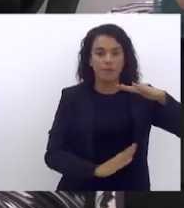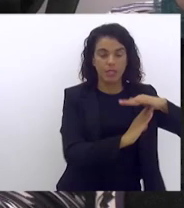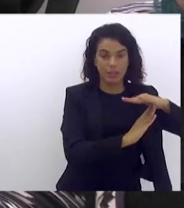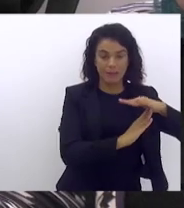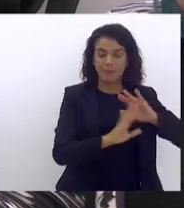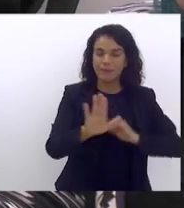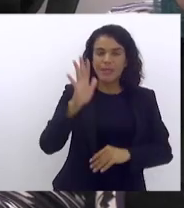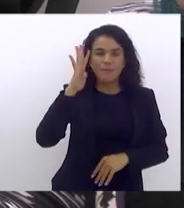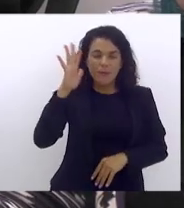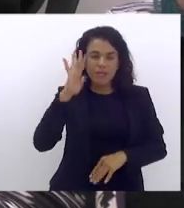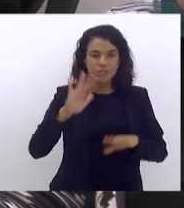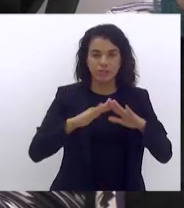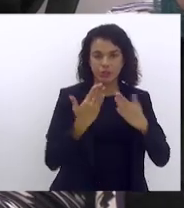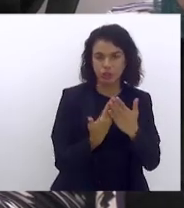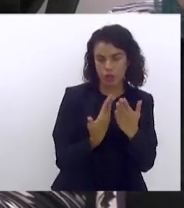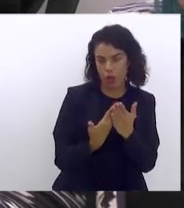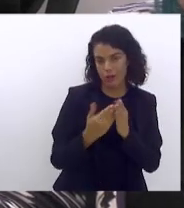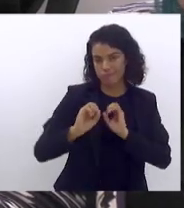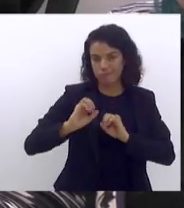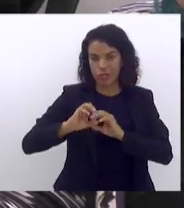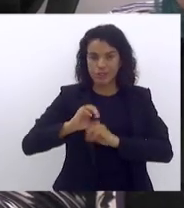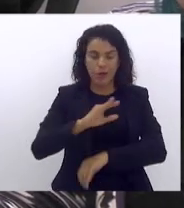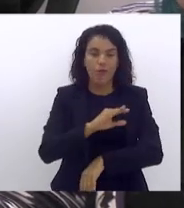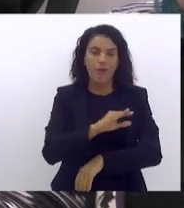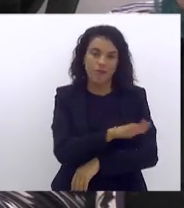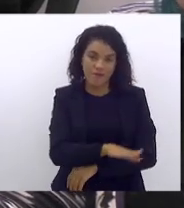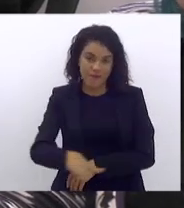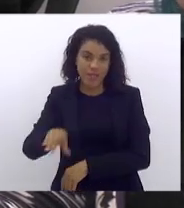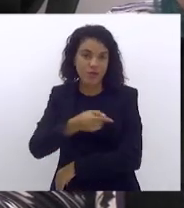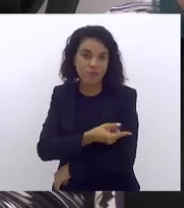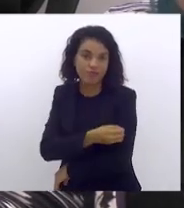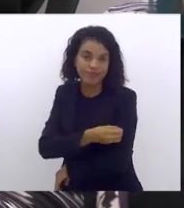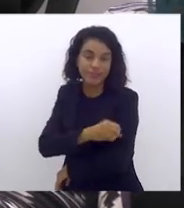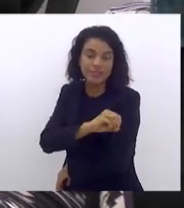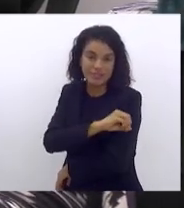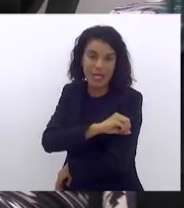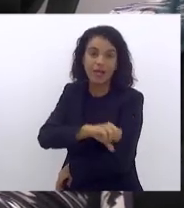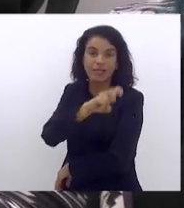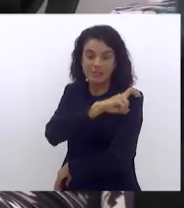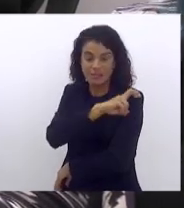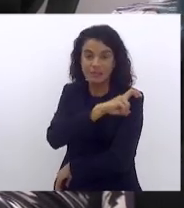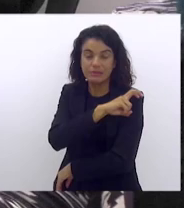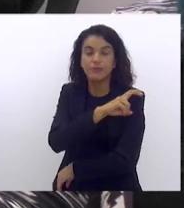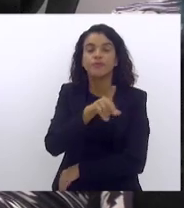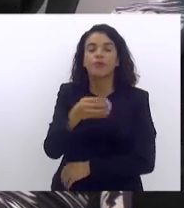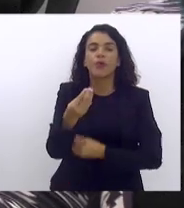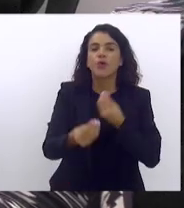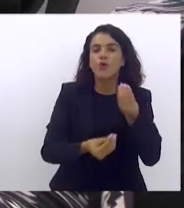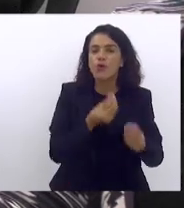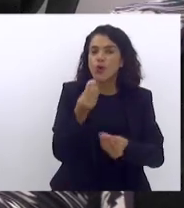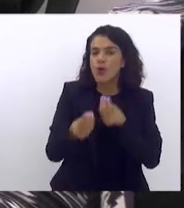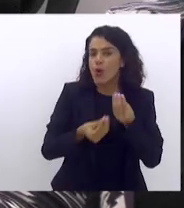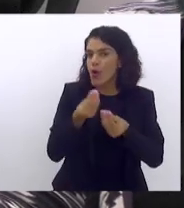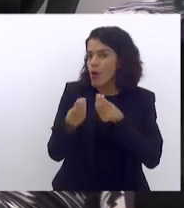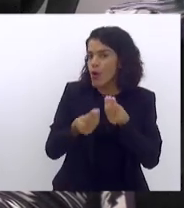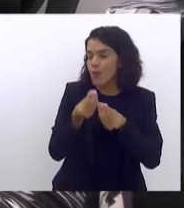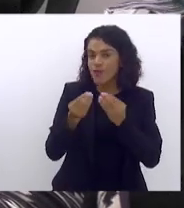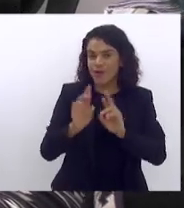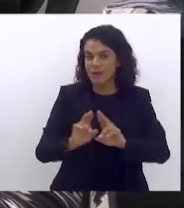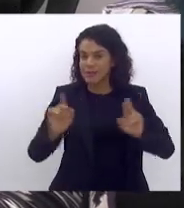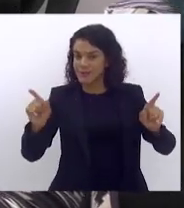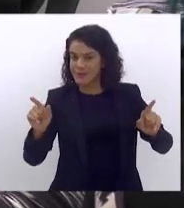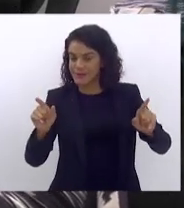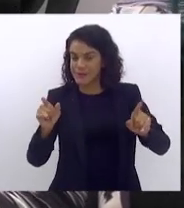Agora, você imagina uma escola de educação infantil que tem uma abordagem desse tipo. Como é que isso vai ser